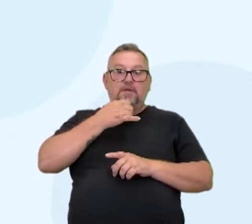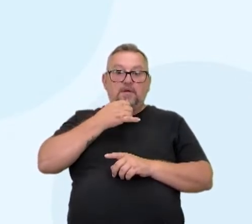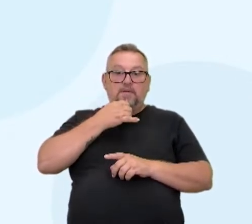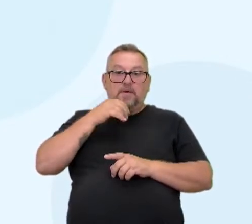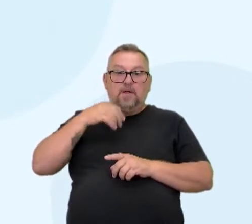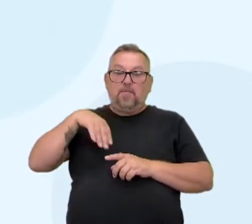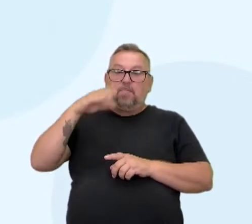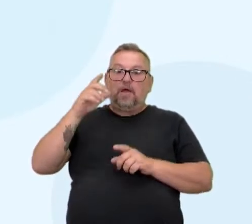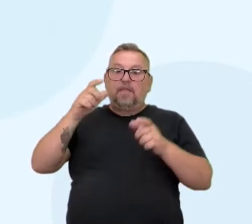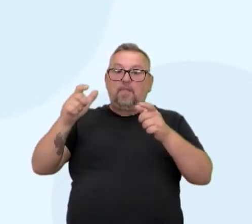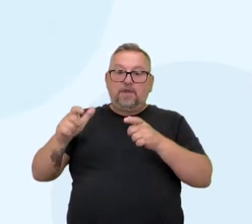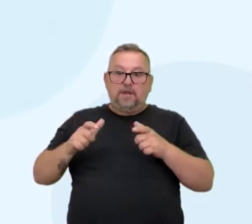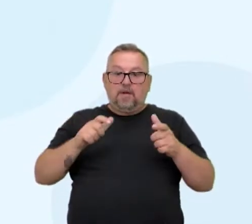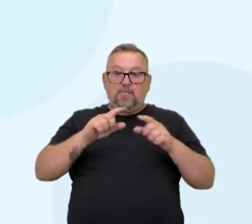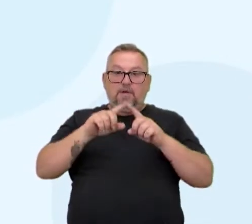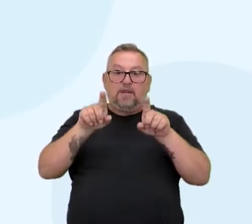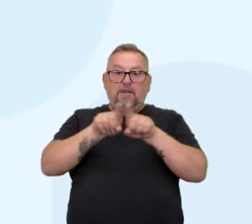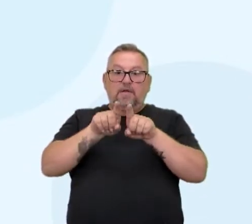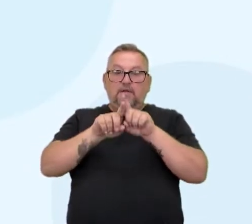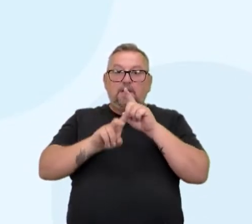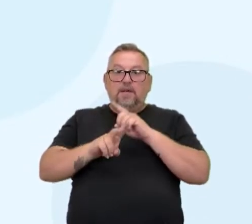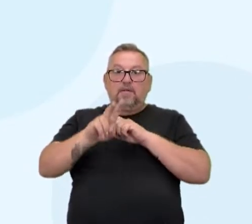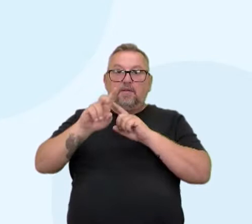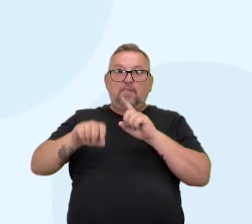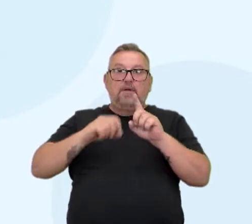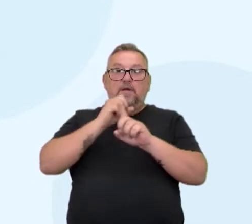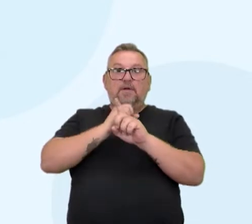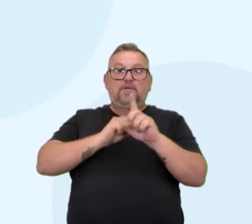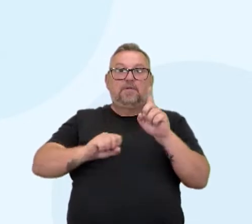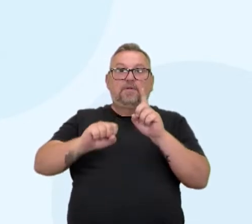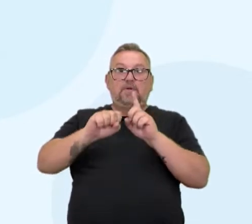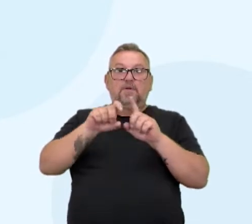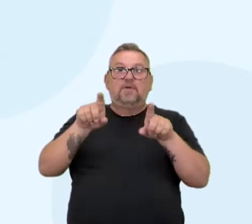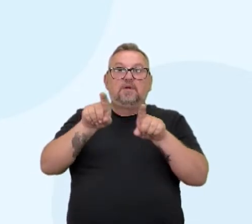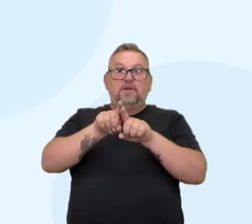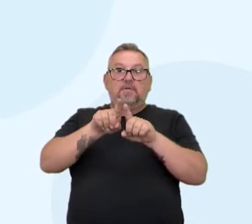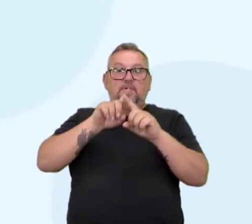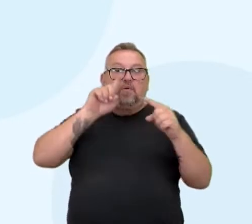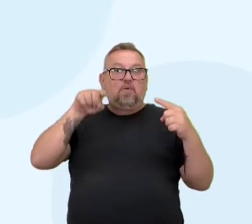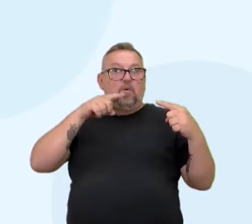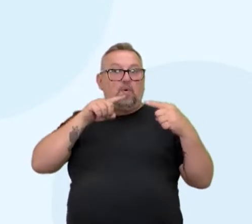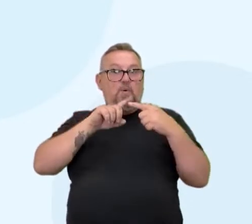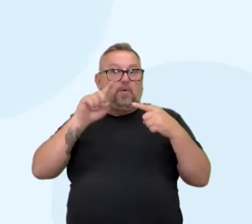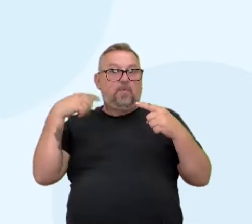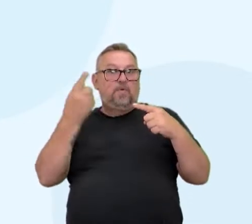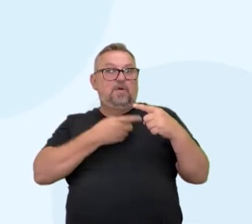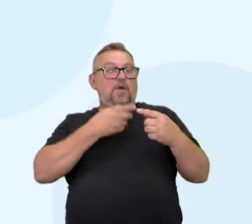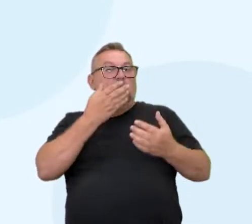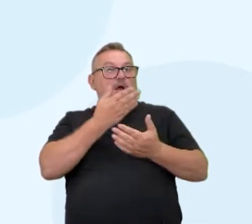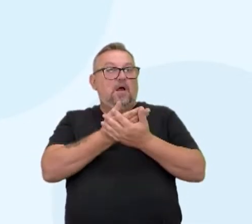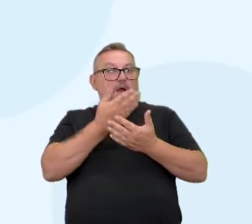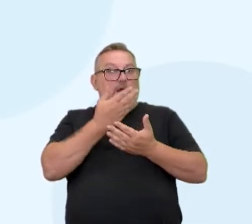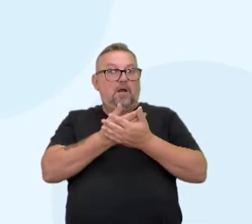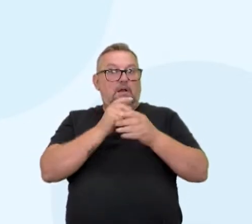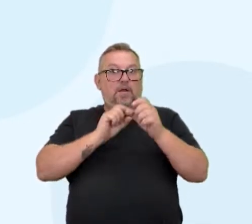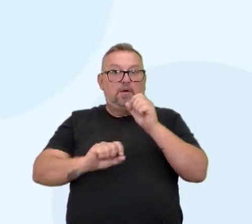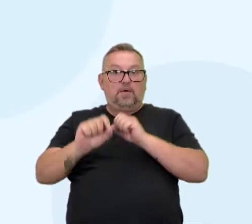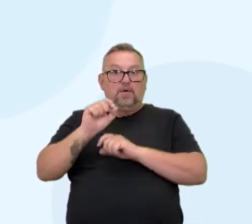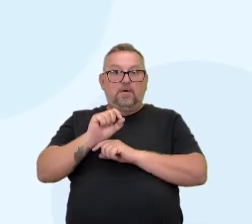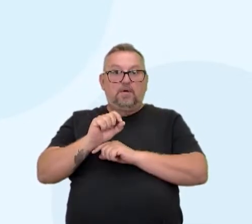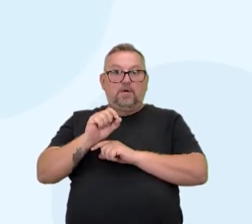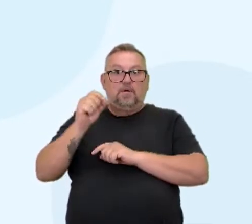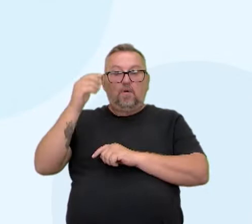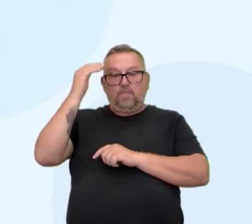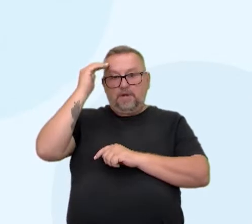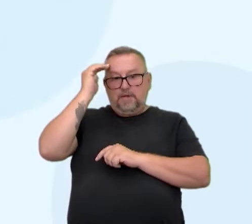mais ambiental, mas sim para o lado mais social. E aí o objetivo da nossa aula de hoje é justamente